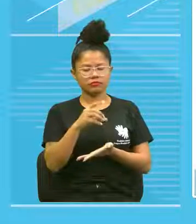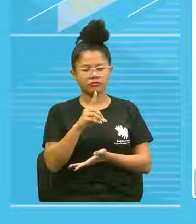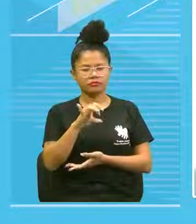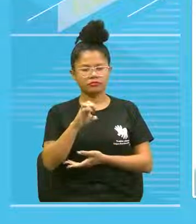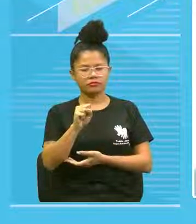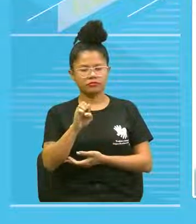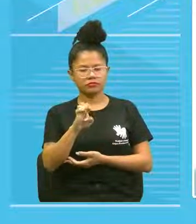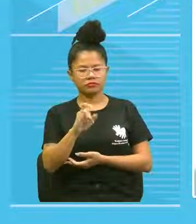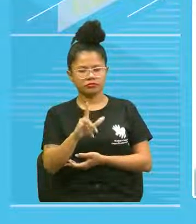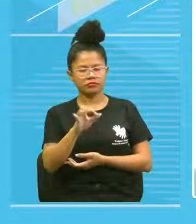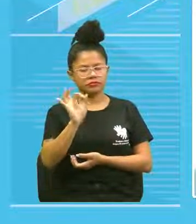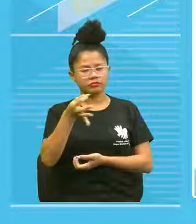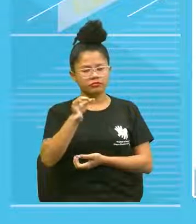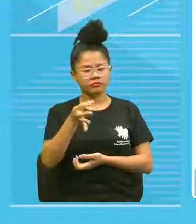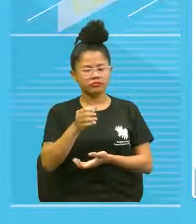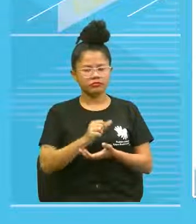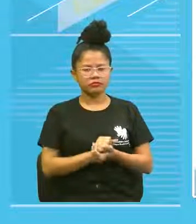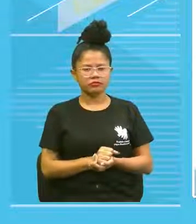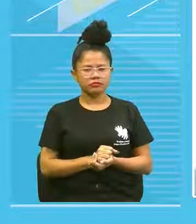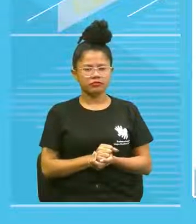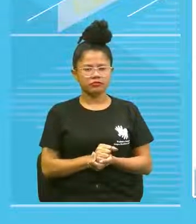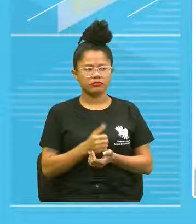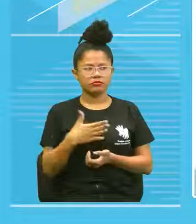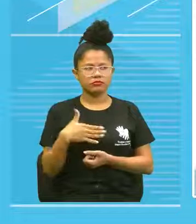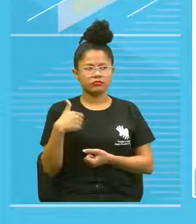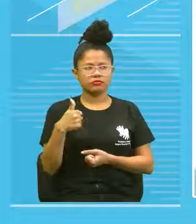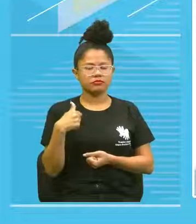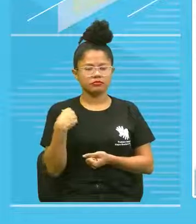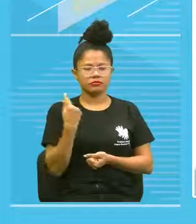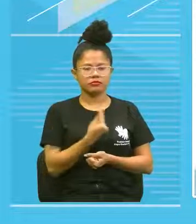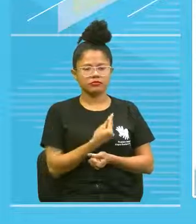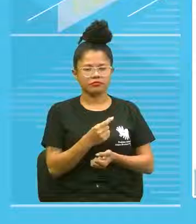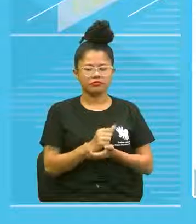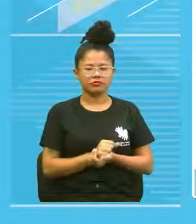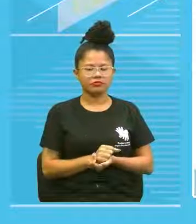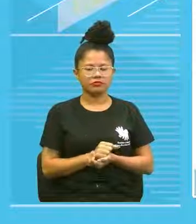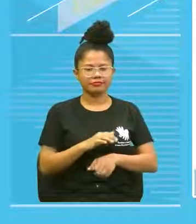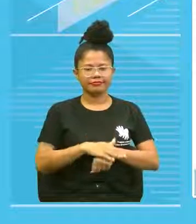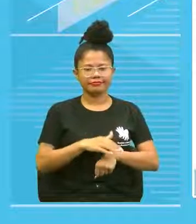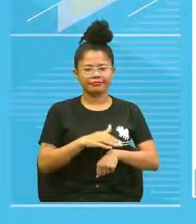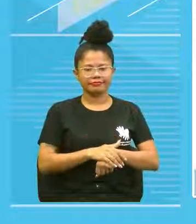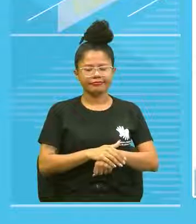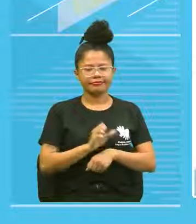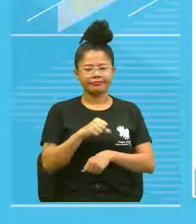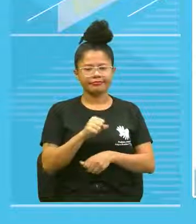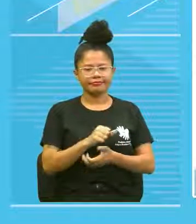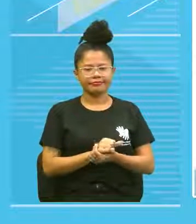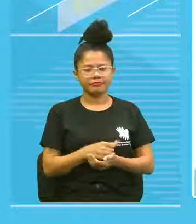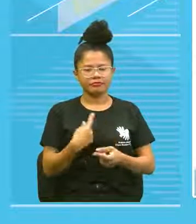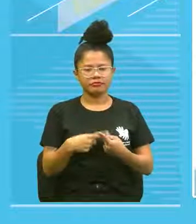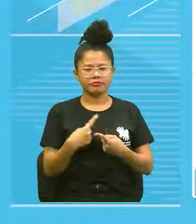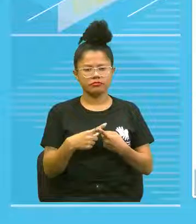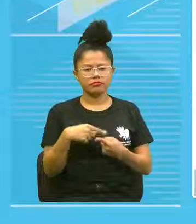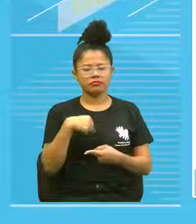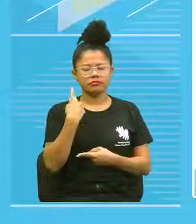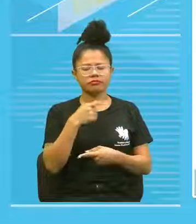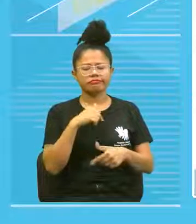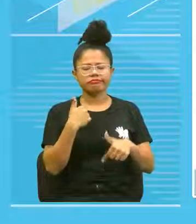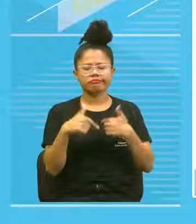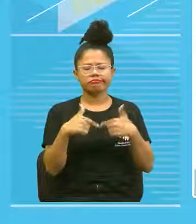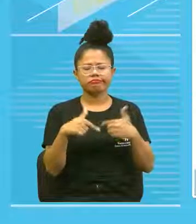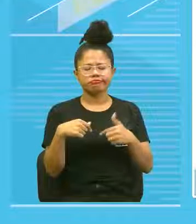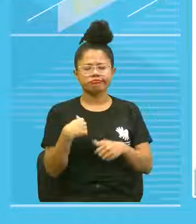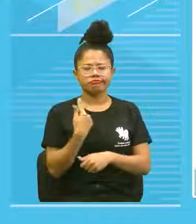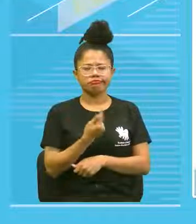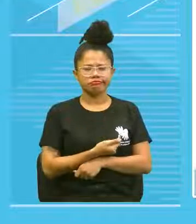e isso nos daria gente uma Independência é muito grande e o que é que introduz somos nós isso